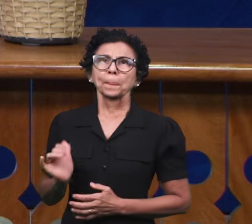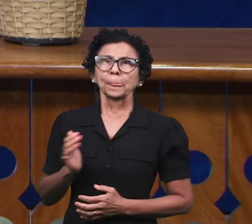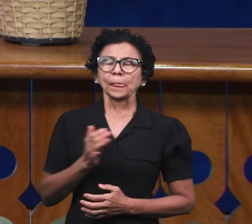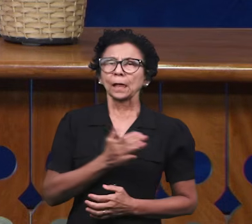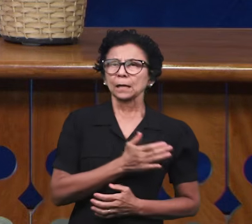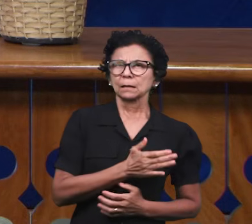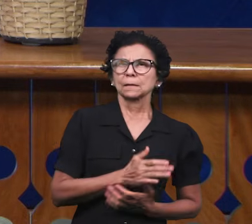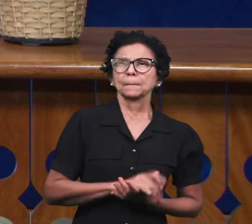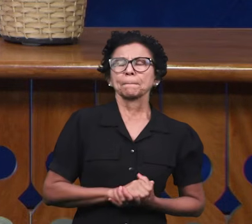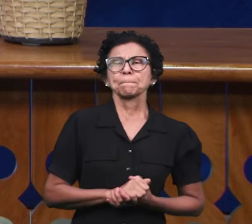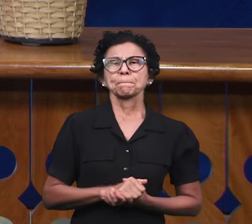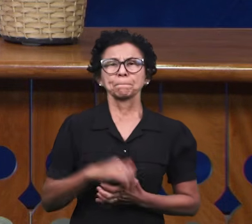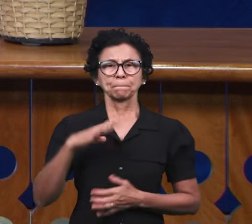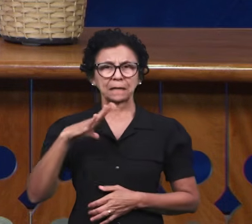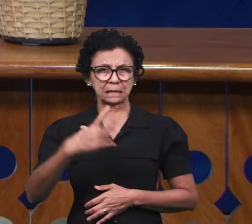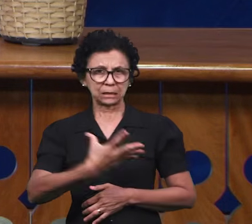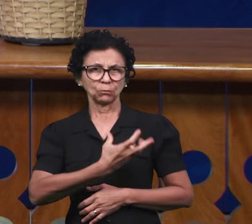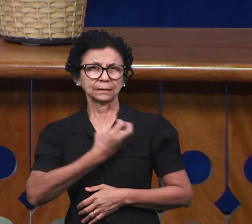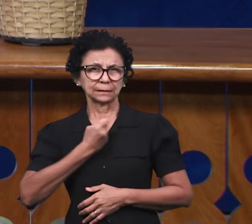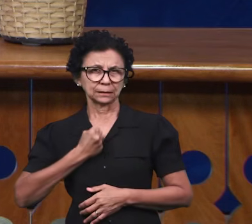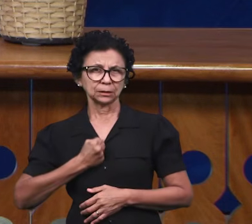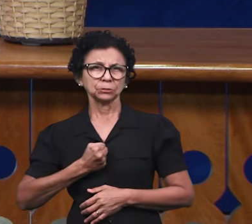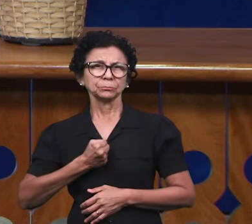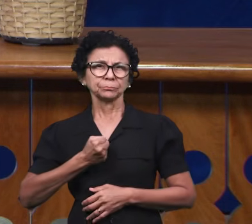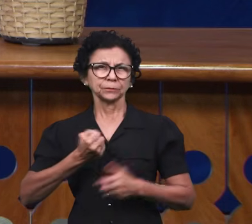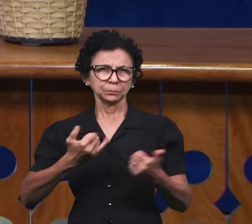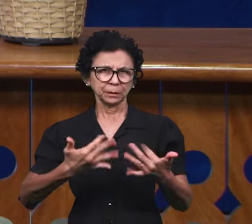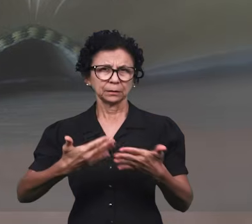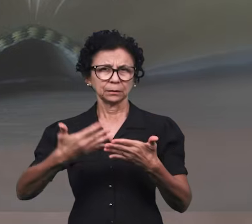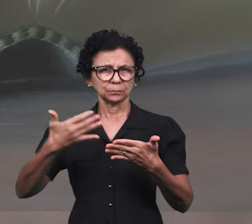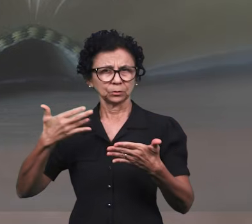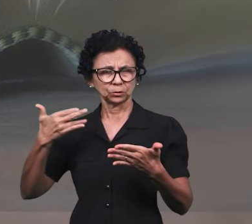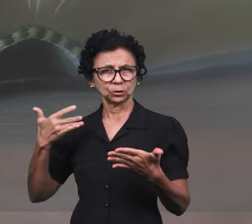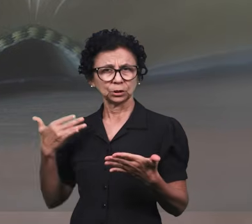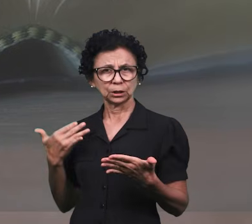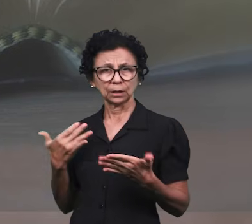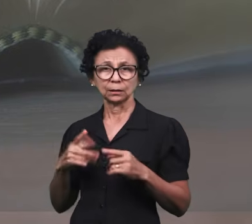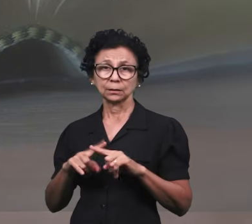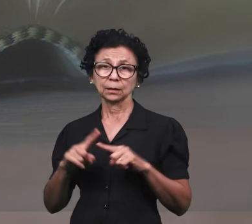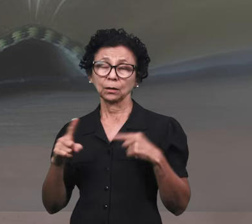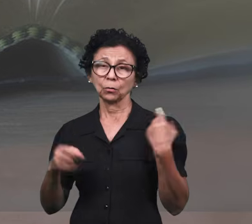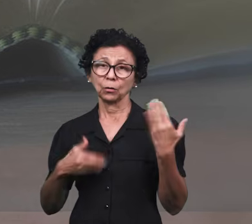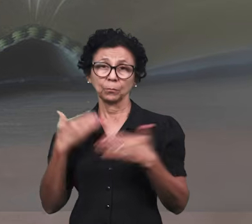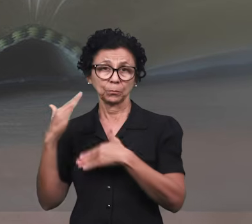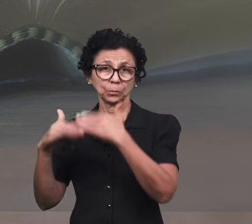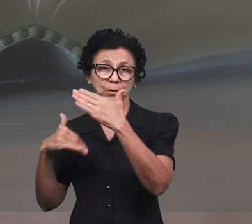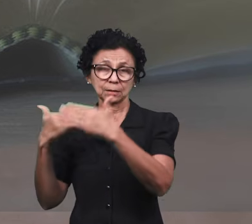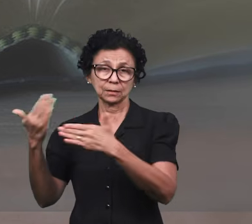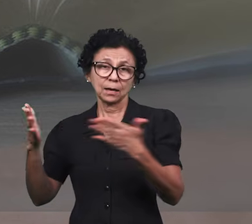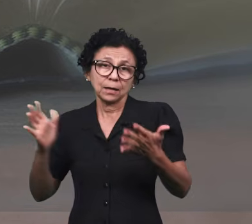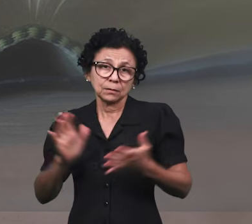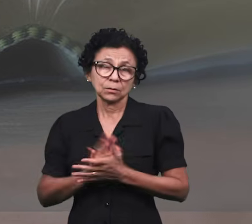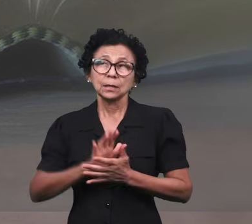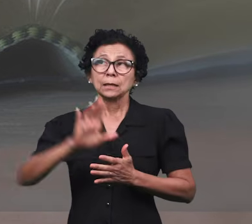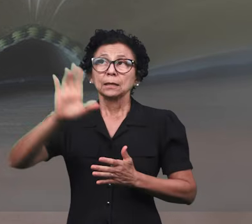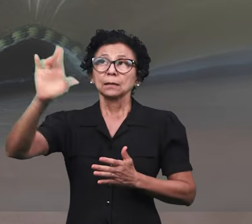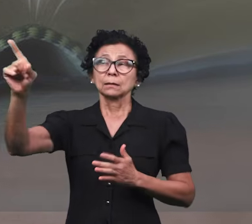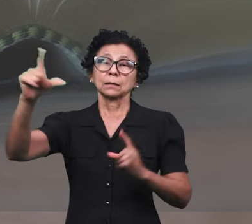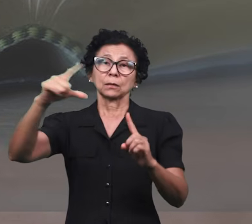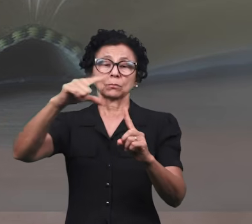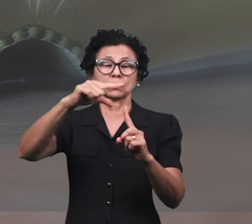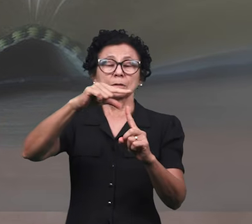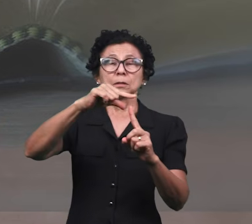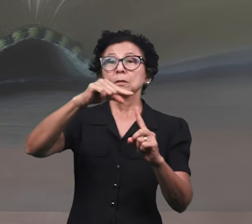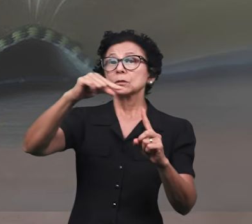foram faladas aqui em outros momentos, mas basicamente seria a eleição, que é a soberania, um ato